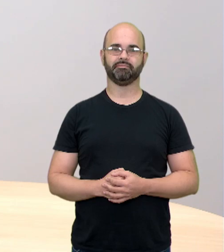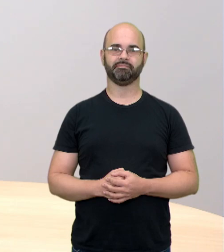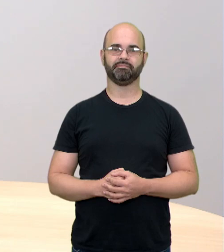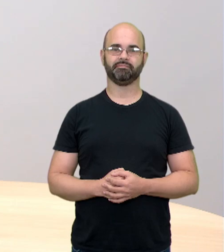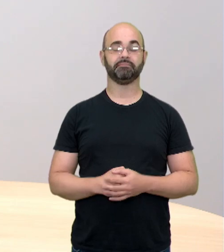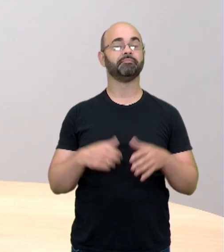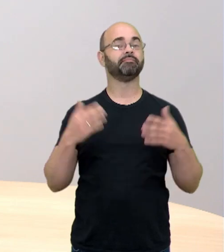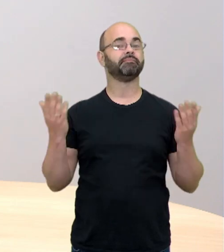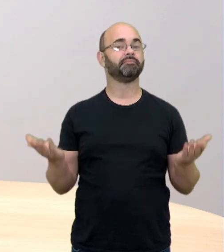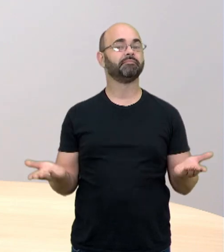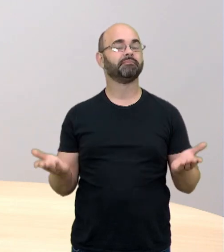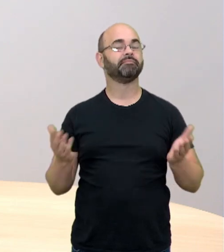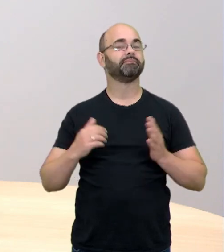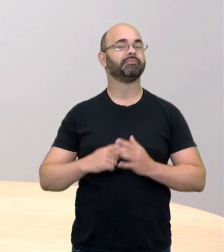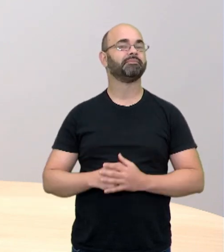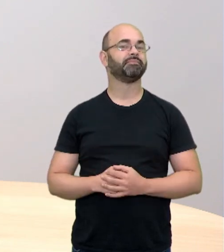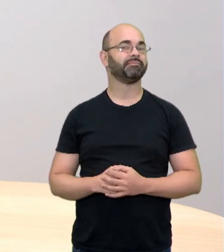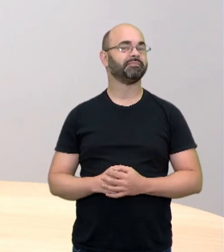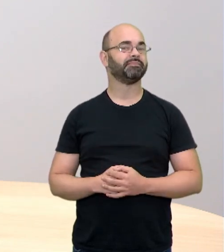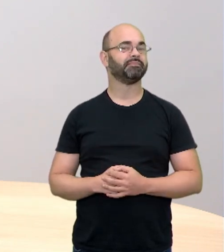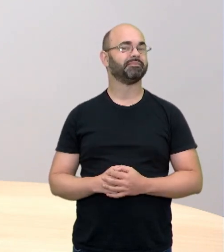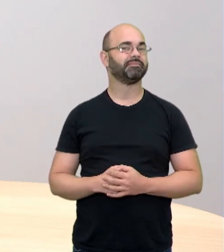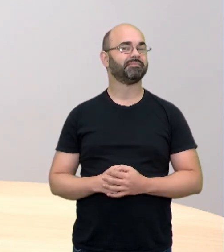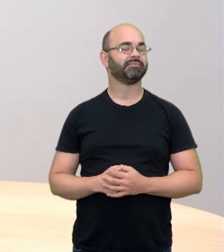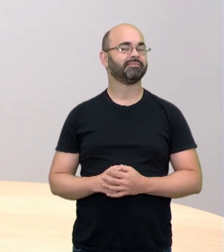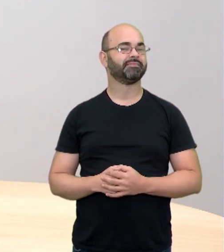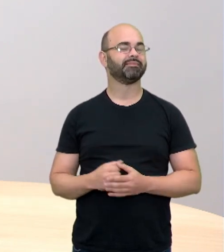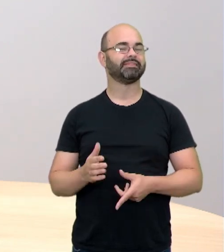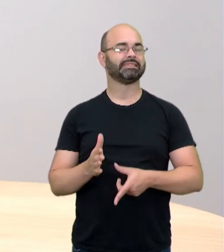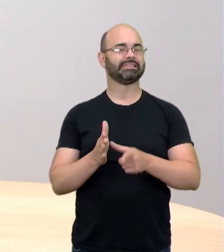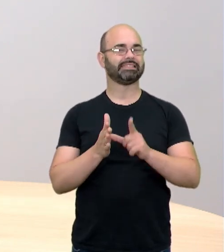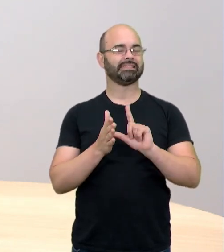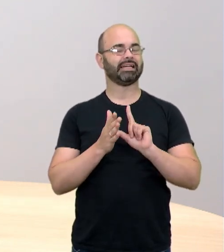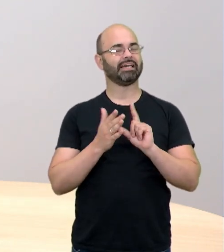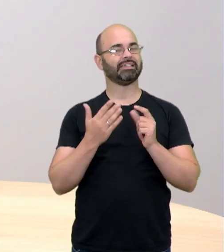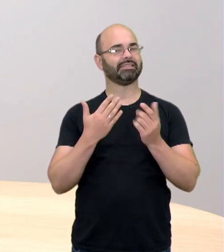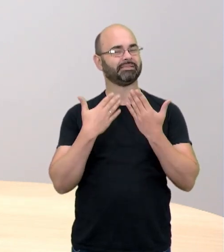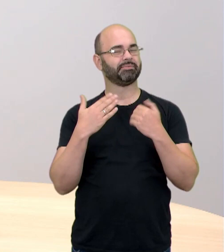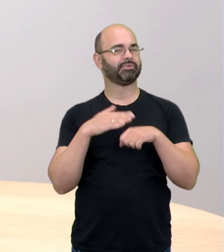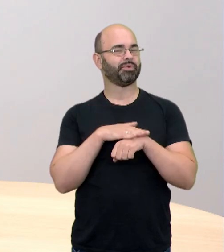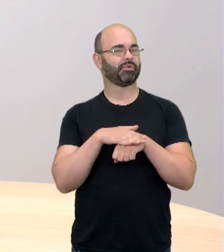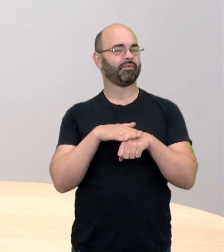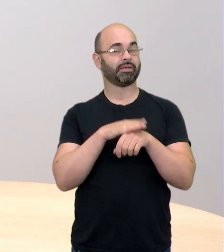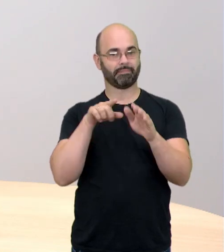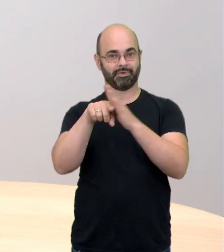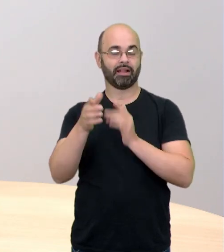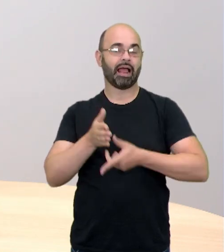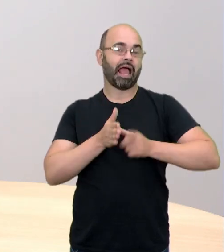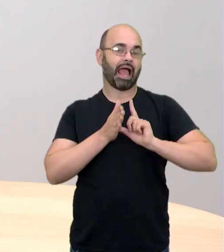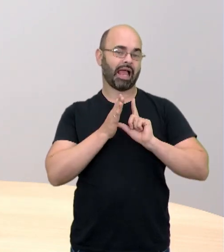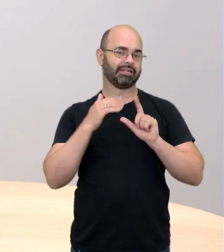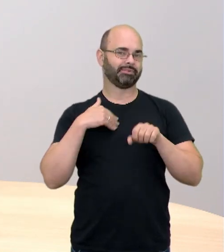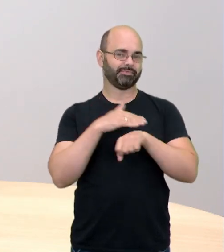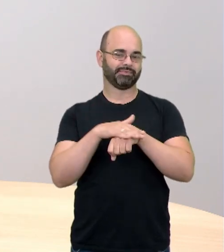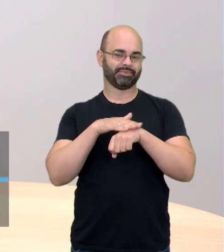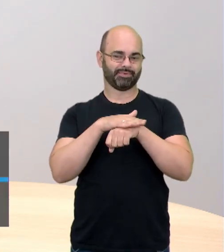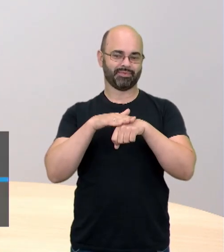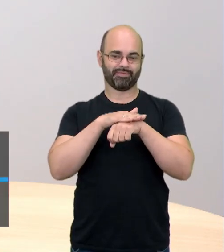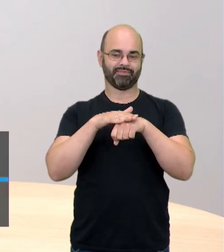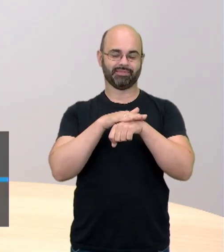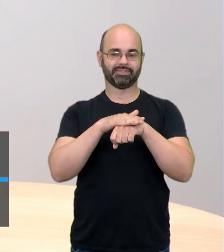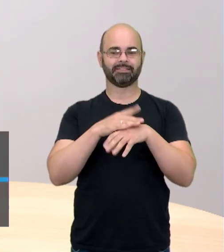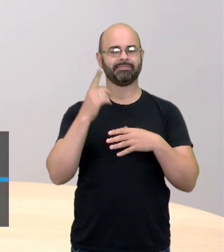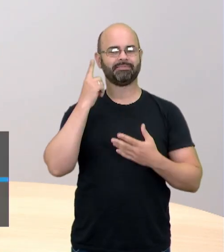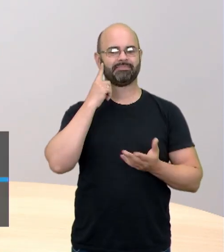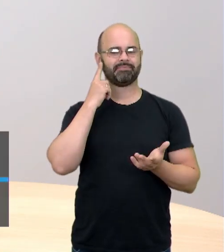Então, pela forma como eu conversei com vocês antes da pergunta, né, já deu para sacar que, olha, essa história de dizer que na Idade Média